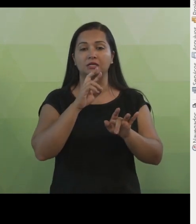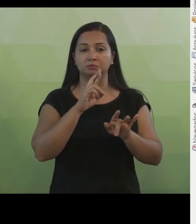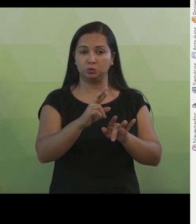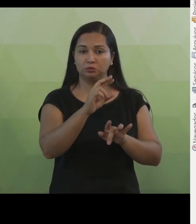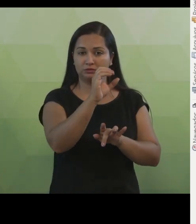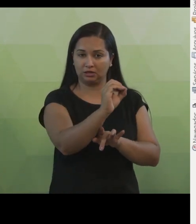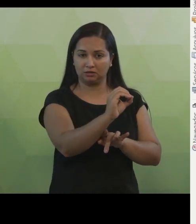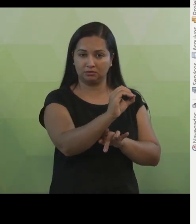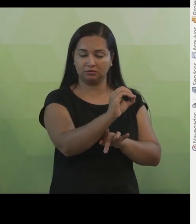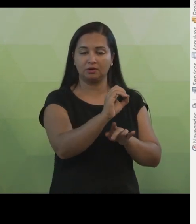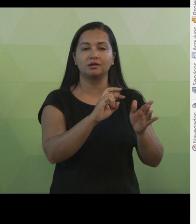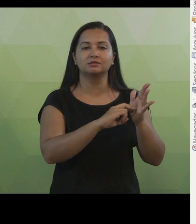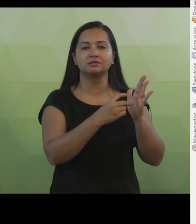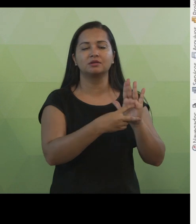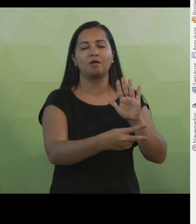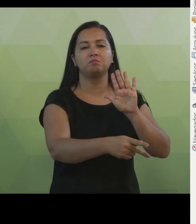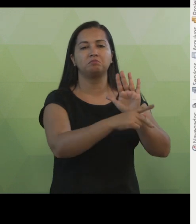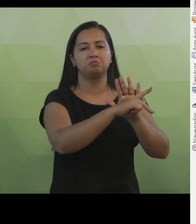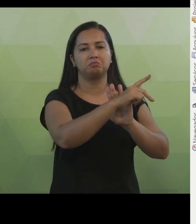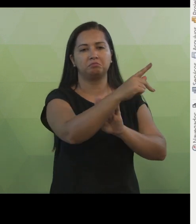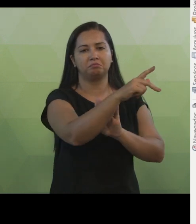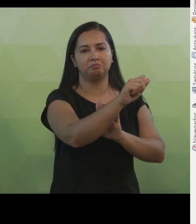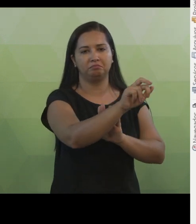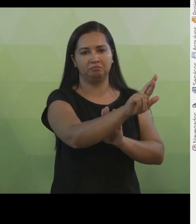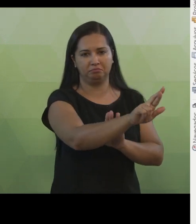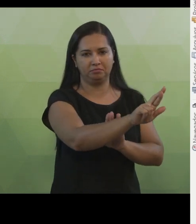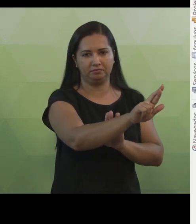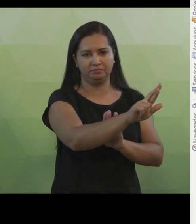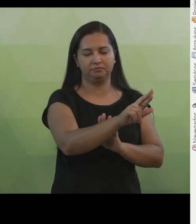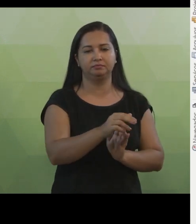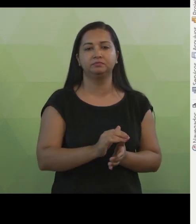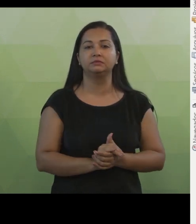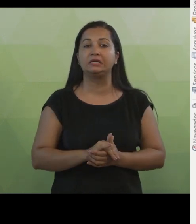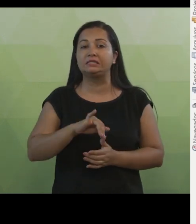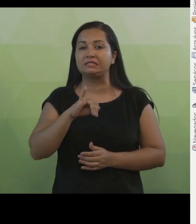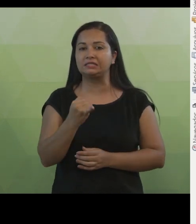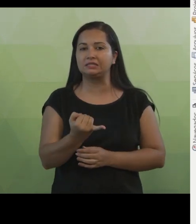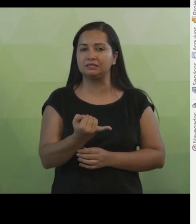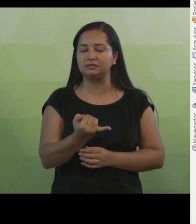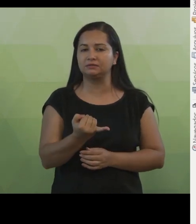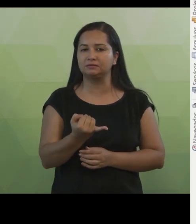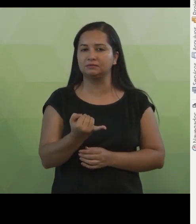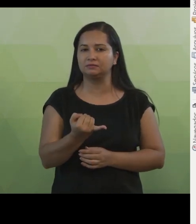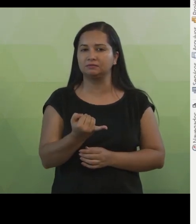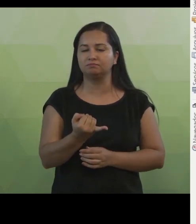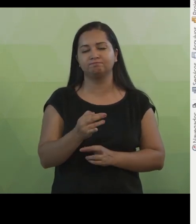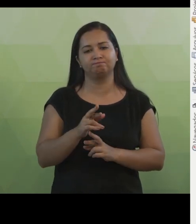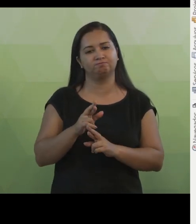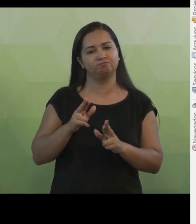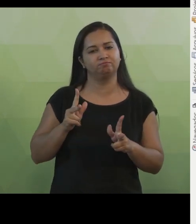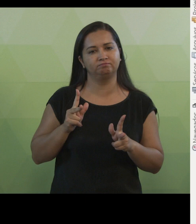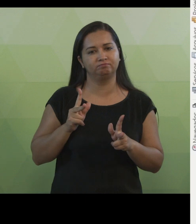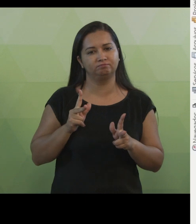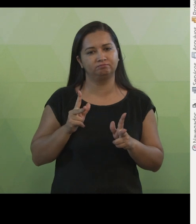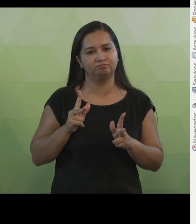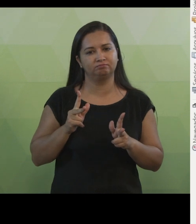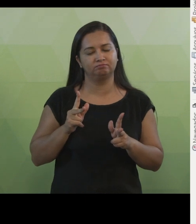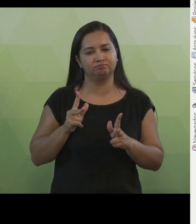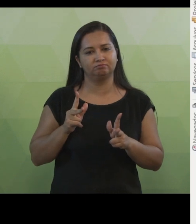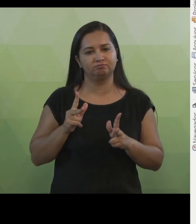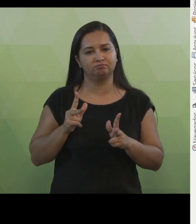isso aqui der um resto 0, eu posso afirmar então, vou colocar a mensagem aqui de